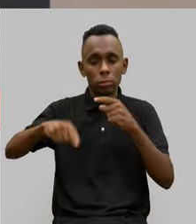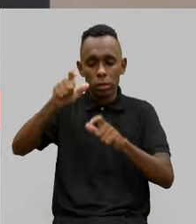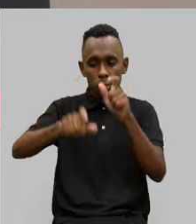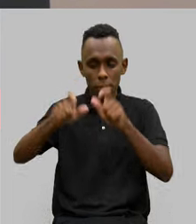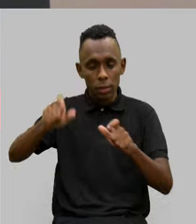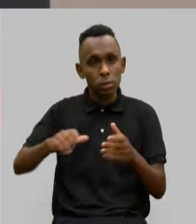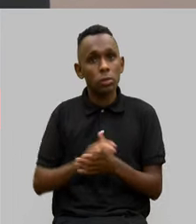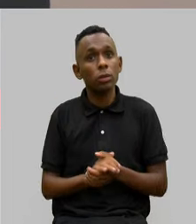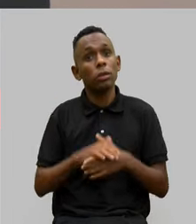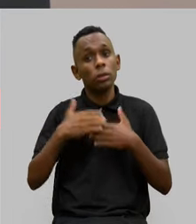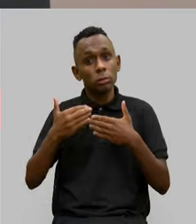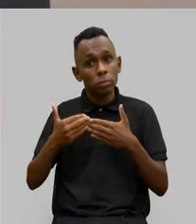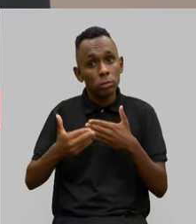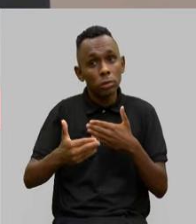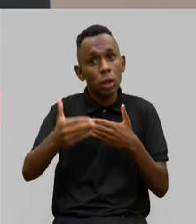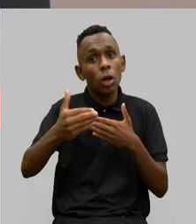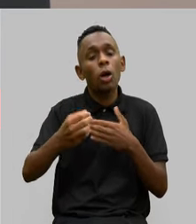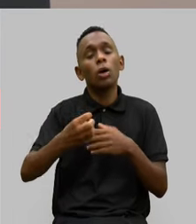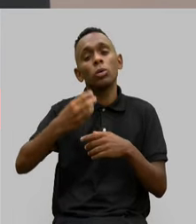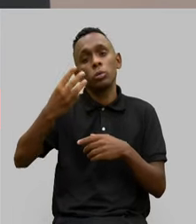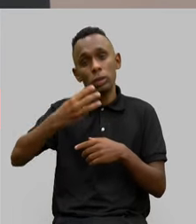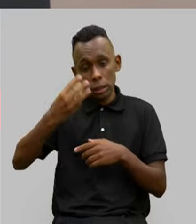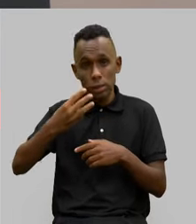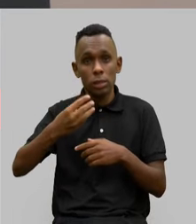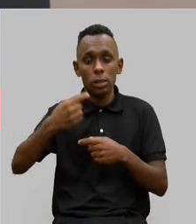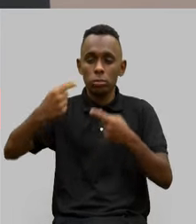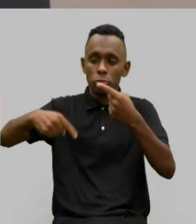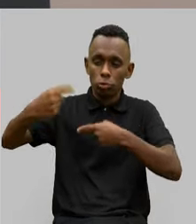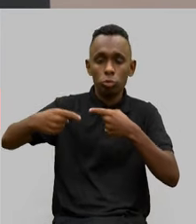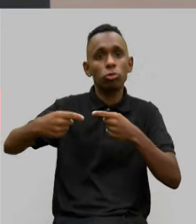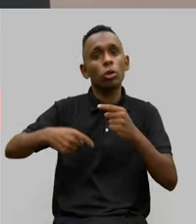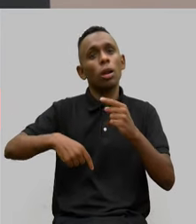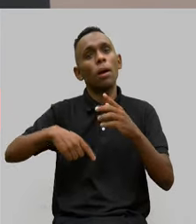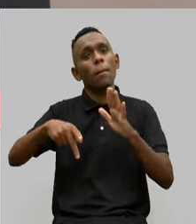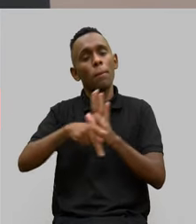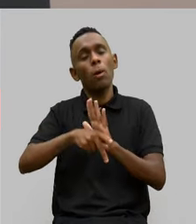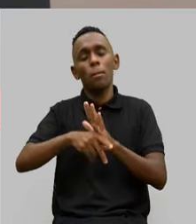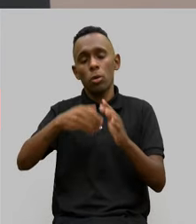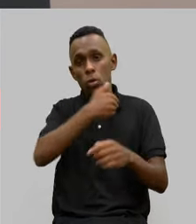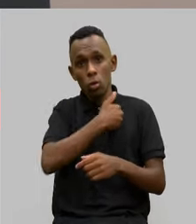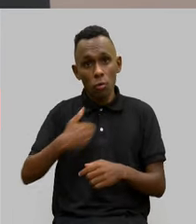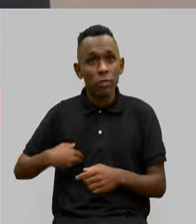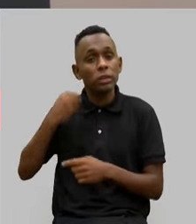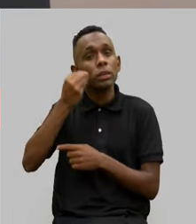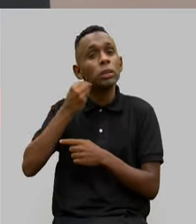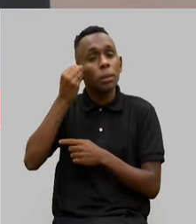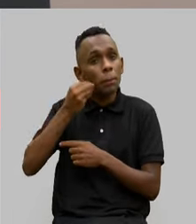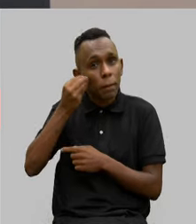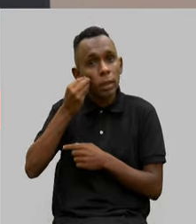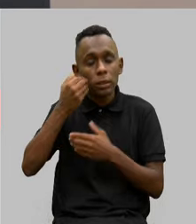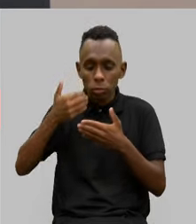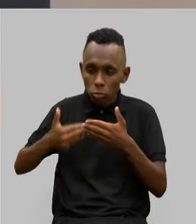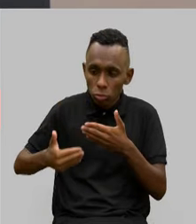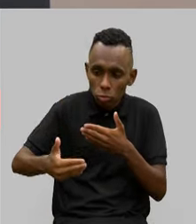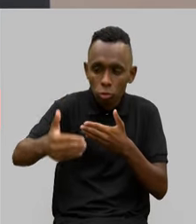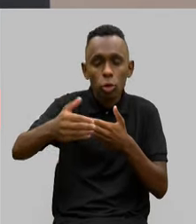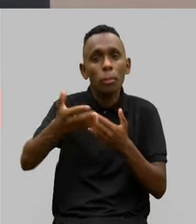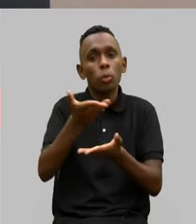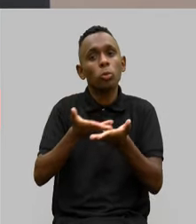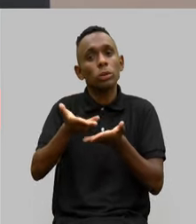em instantes a terceira mesa irá debater as políticas públicas experiências e avanços para o